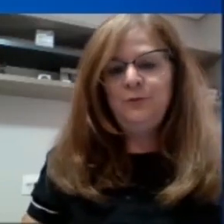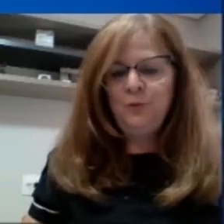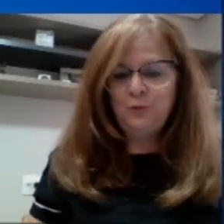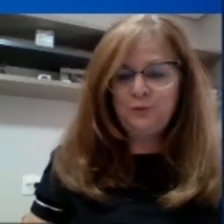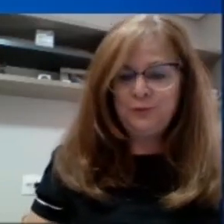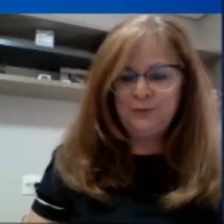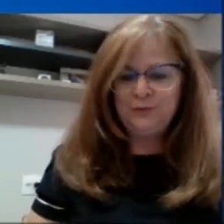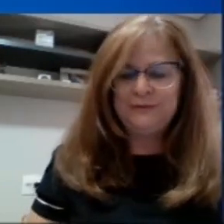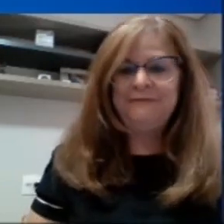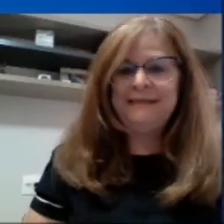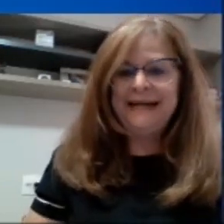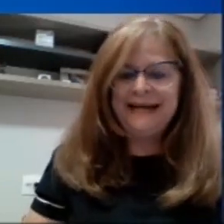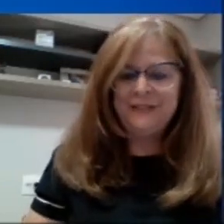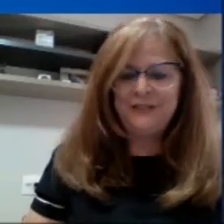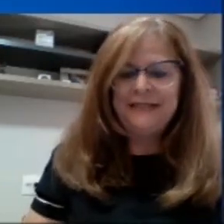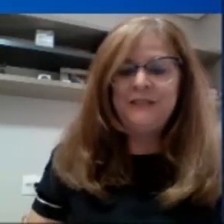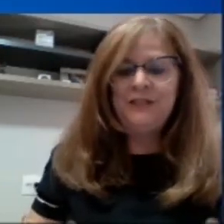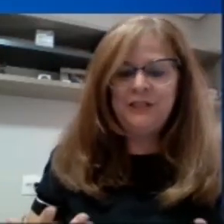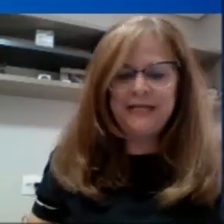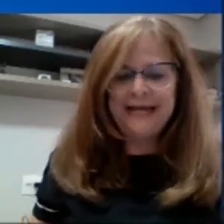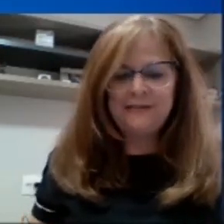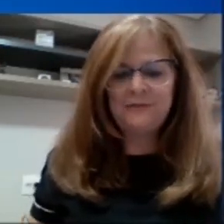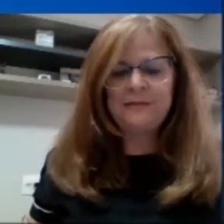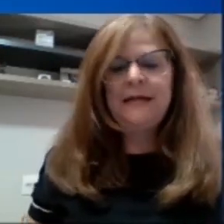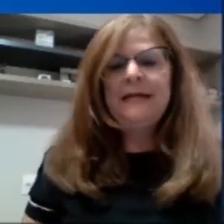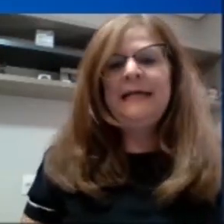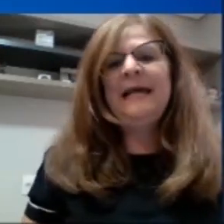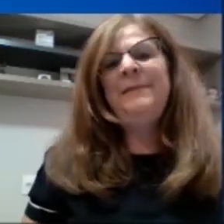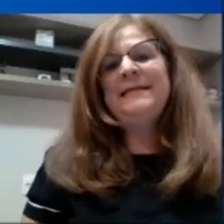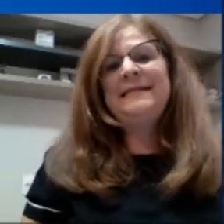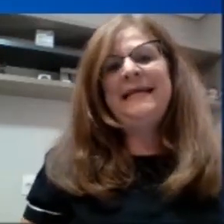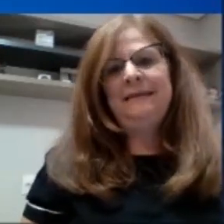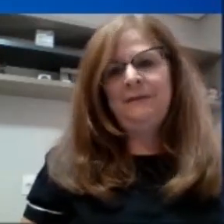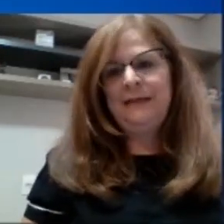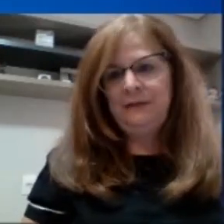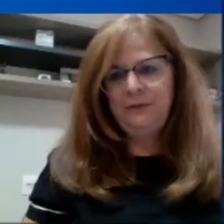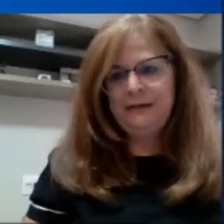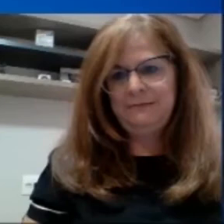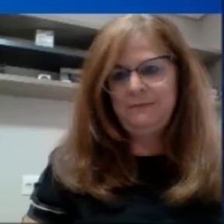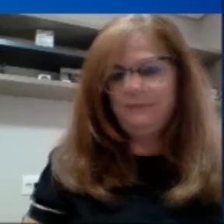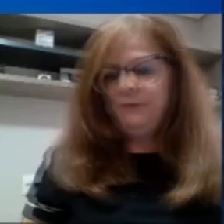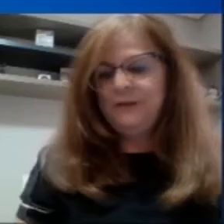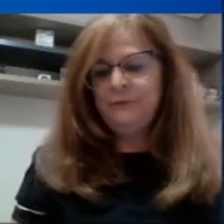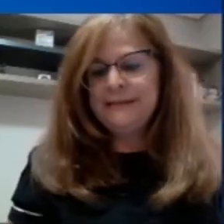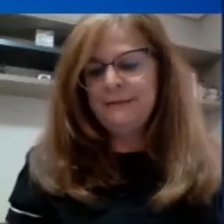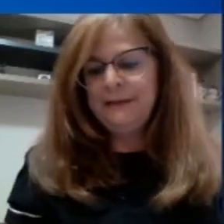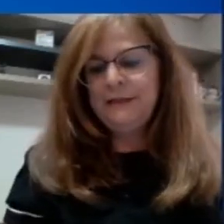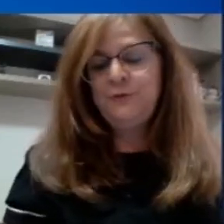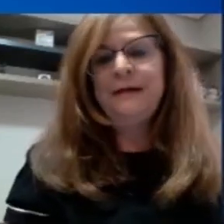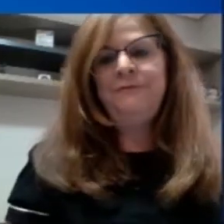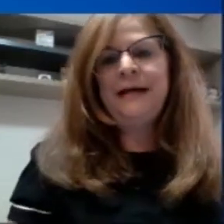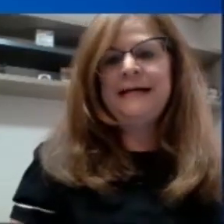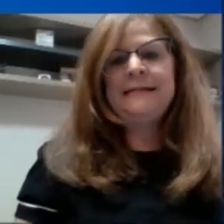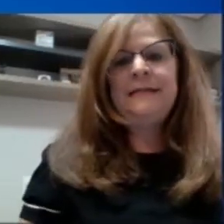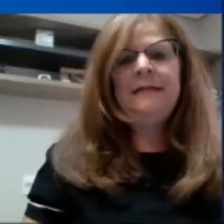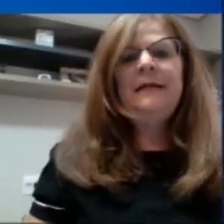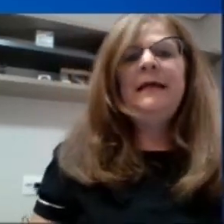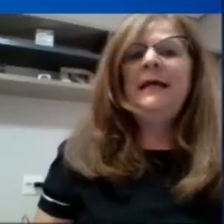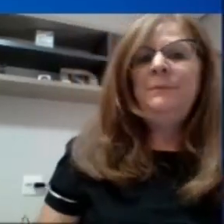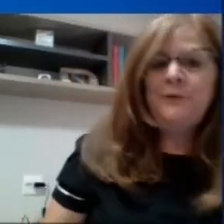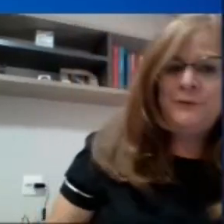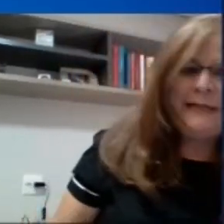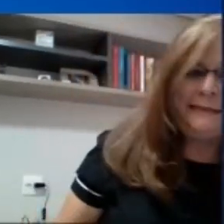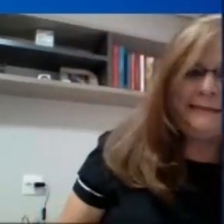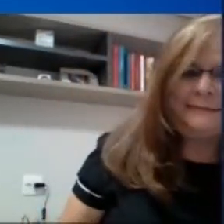sendo um conjunto, na verdade, de gestos que representam a língua oral. Vou dar um exemplo aqui de uma frase